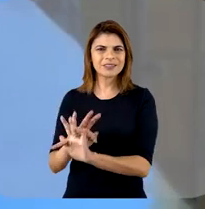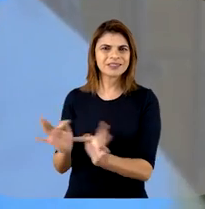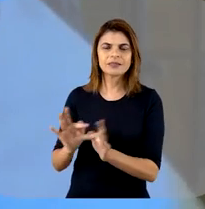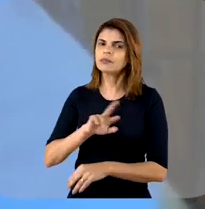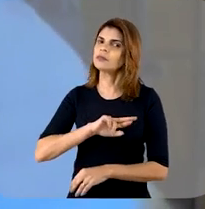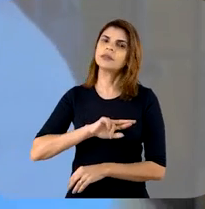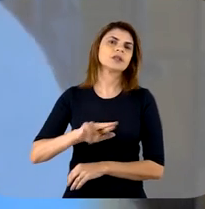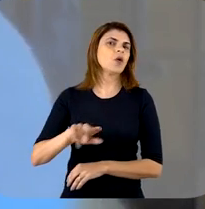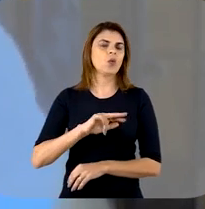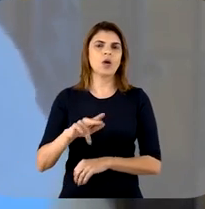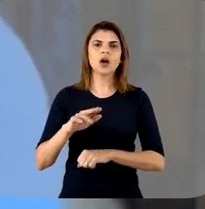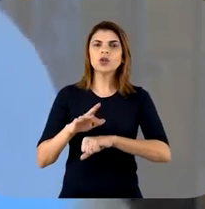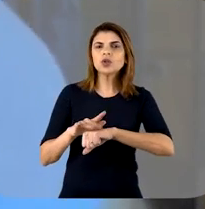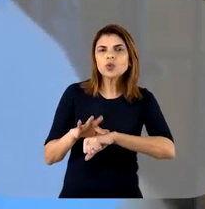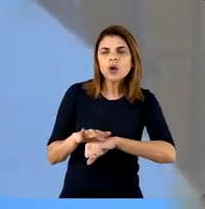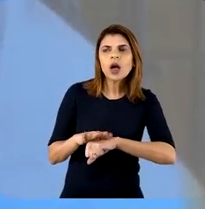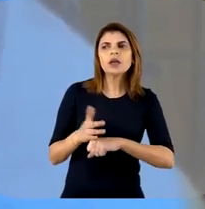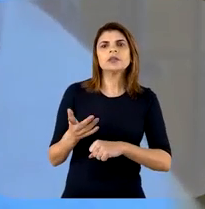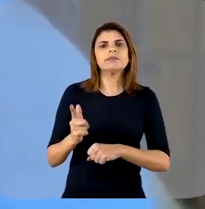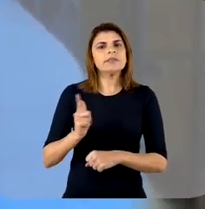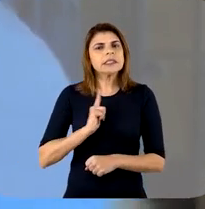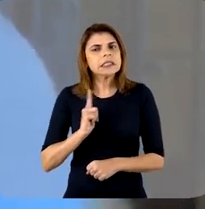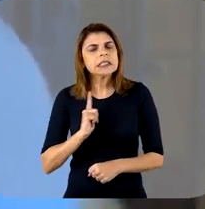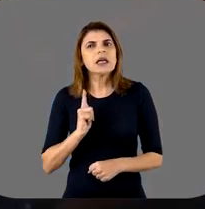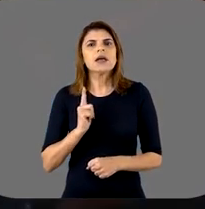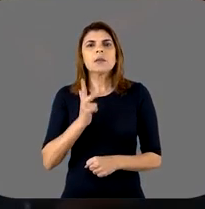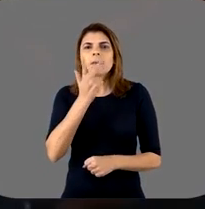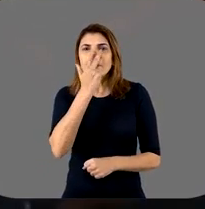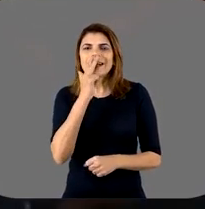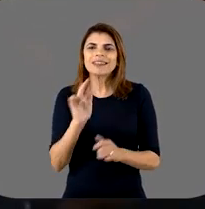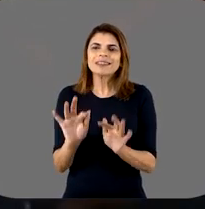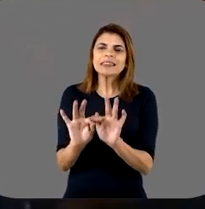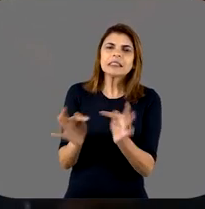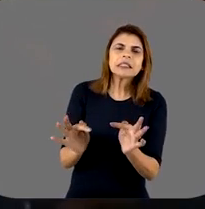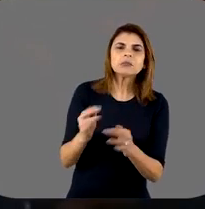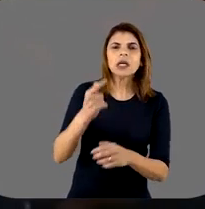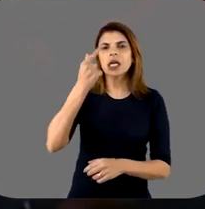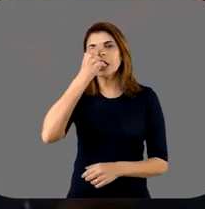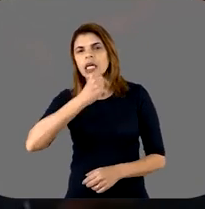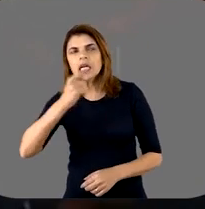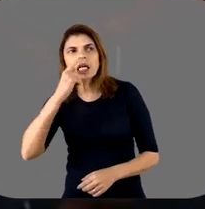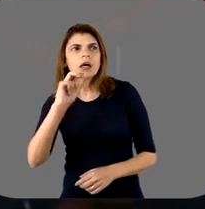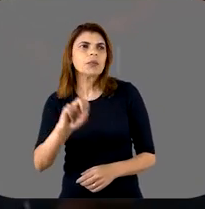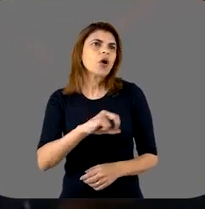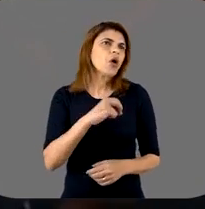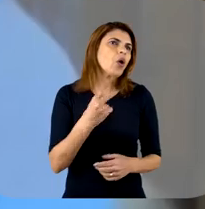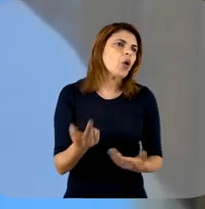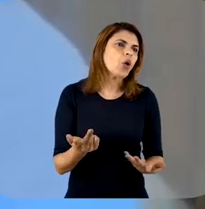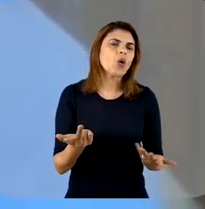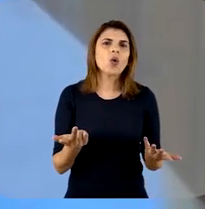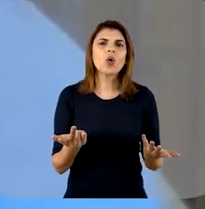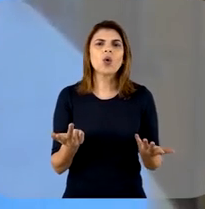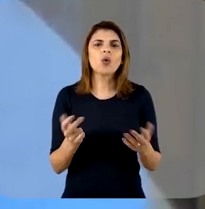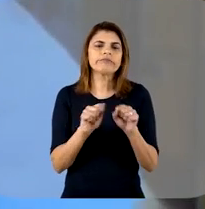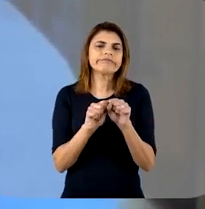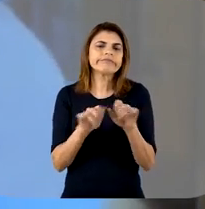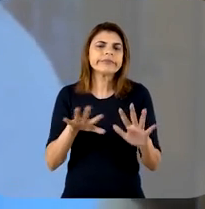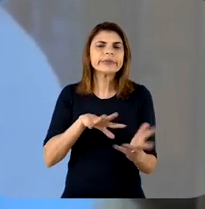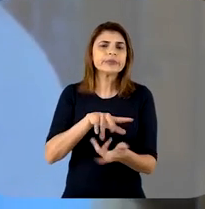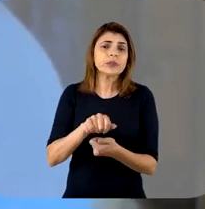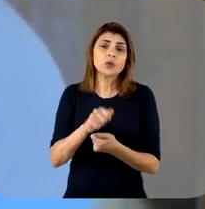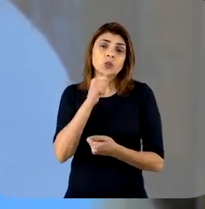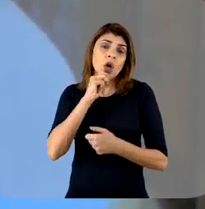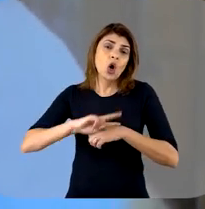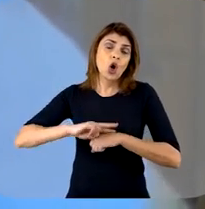que tivesse, fosse uma simples gripe ou um simples, né, uma epidemia sem maiores